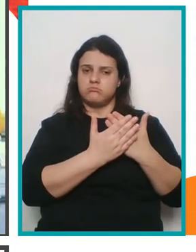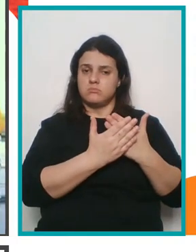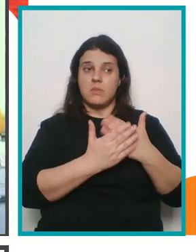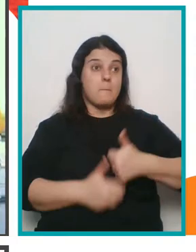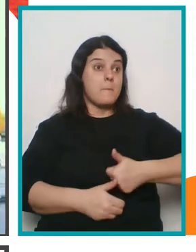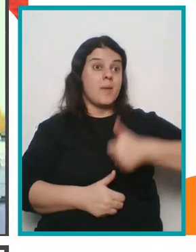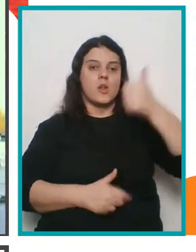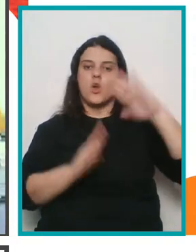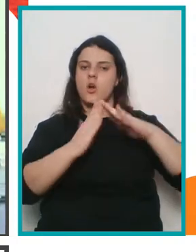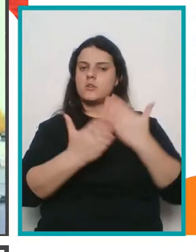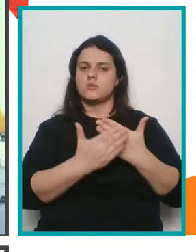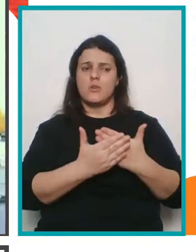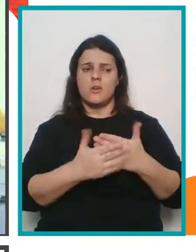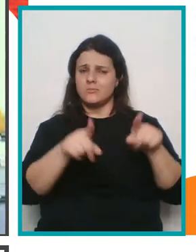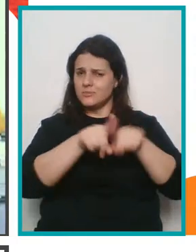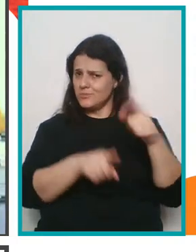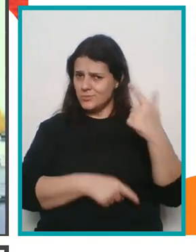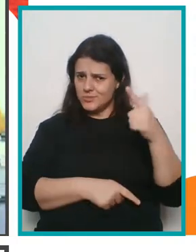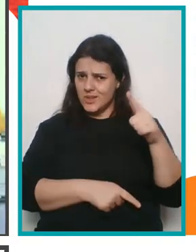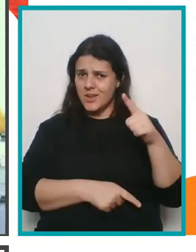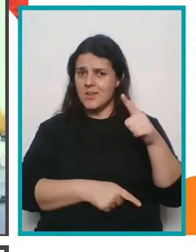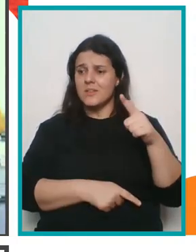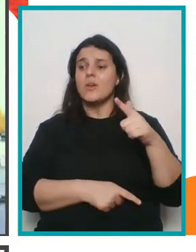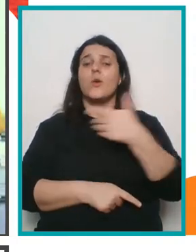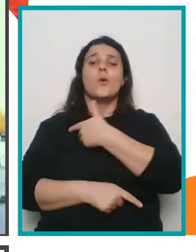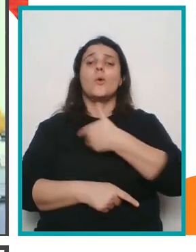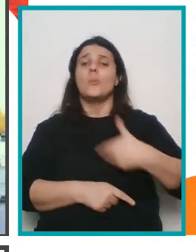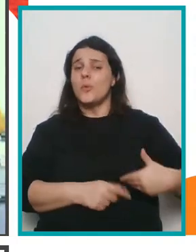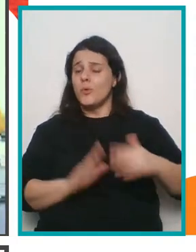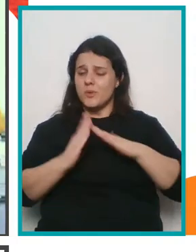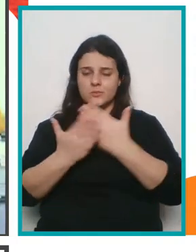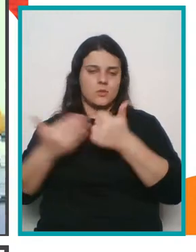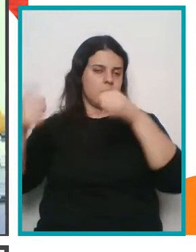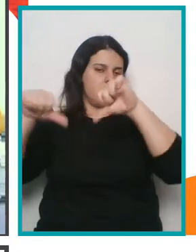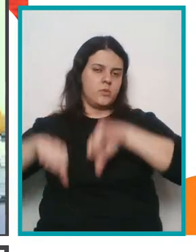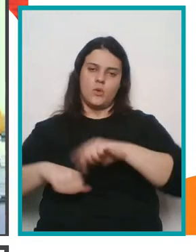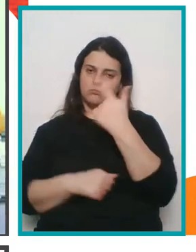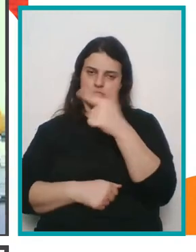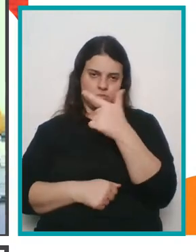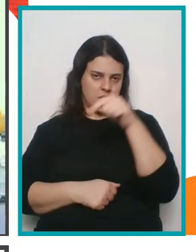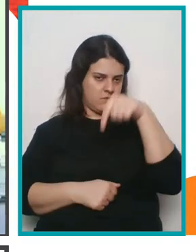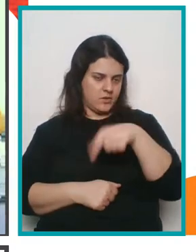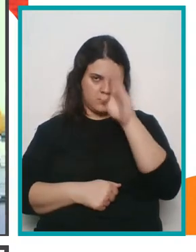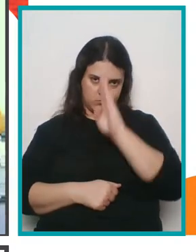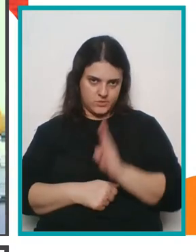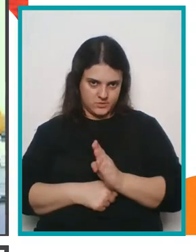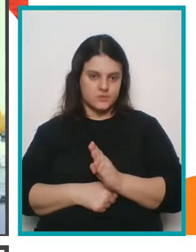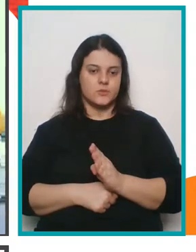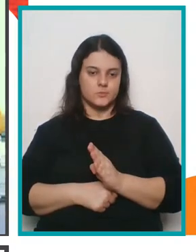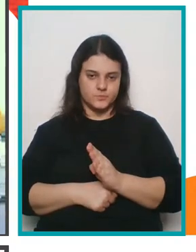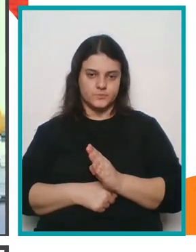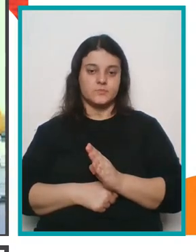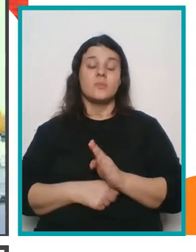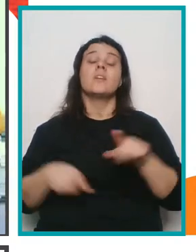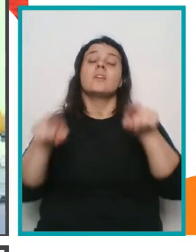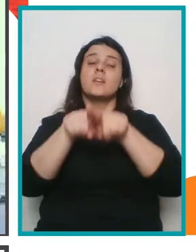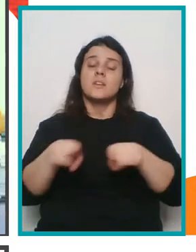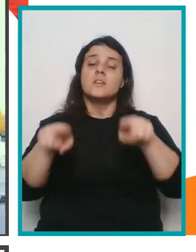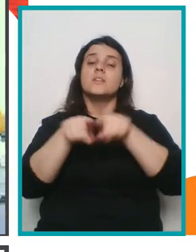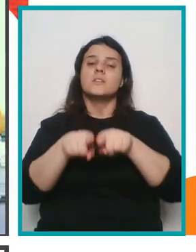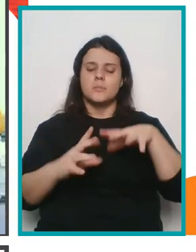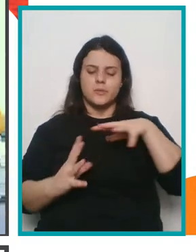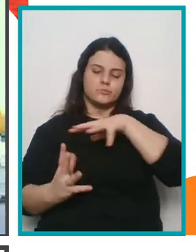também no mundo, né? Eu também tenho visto esse movimento no mundo, assim, de várias juventudes estarem fazendo coisas o tempo